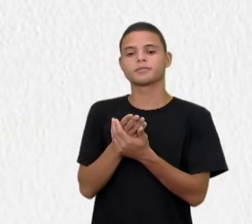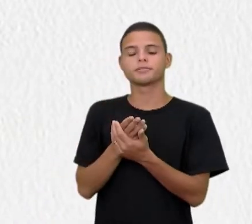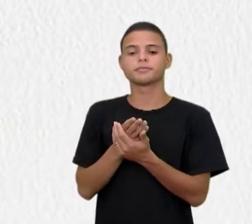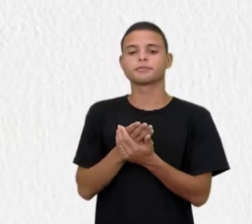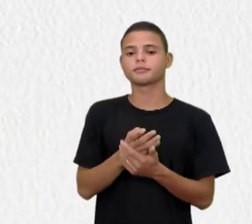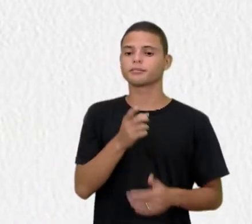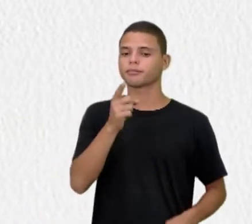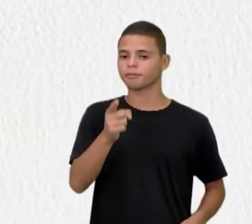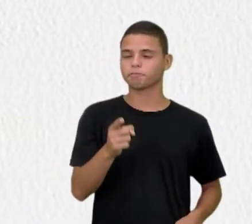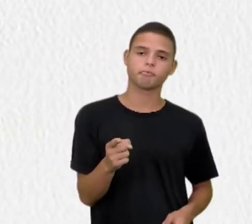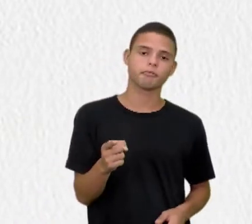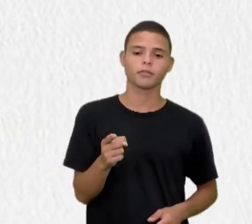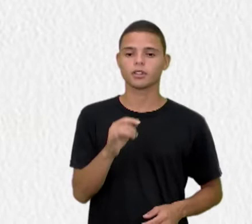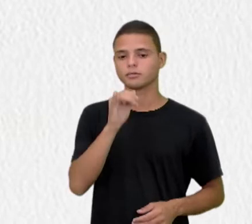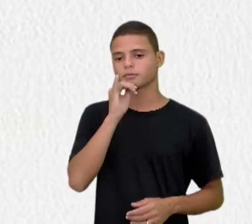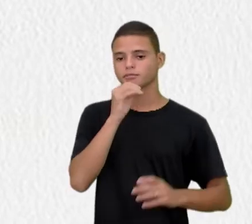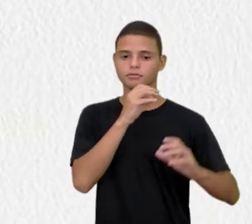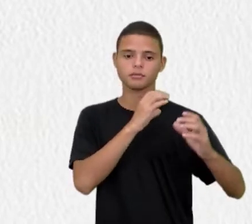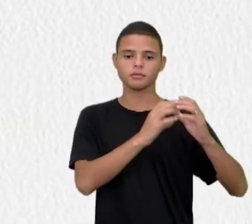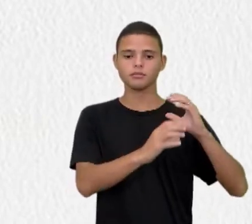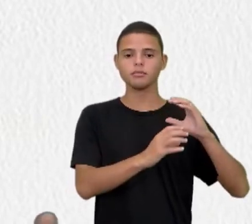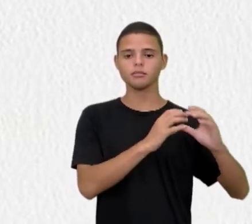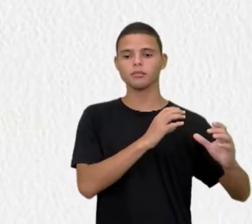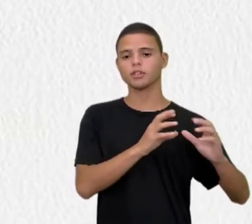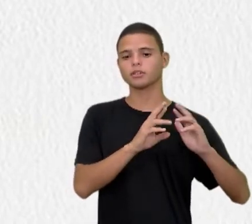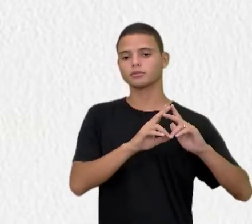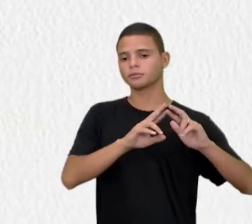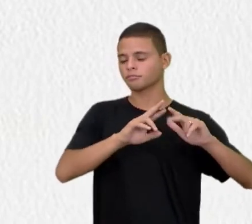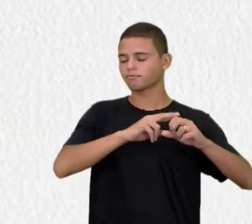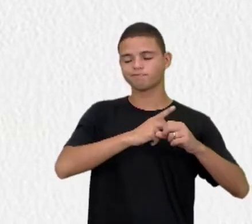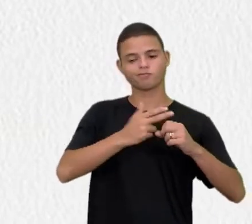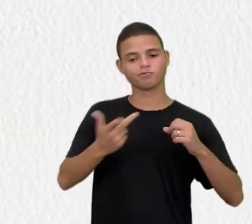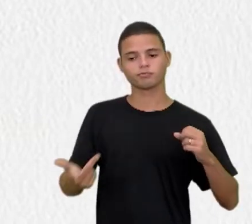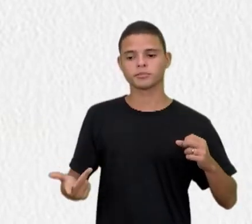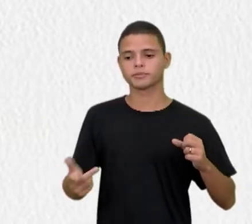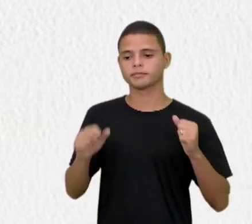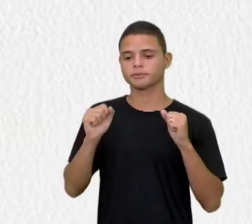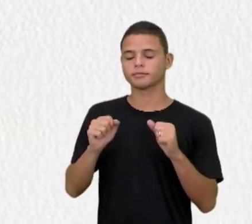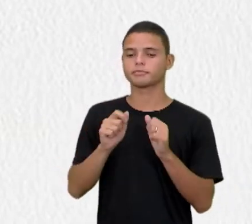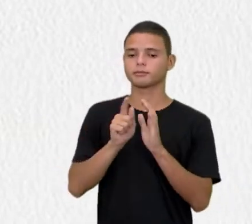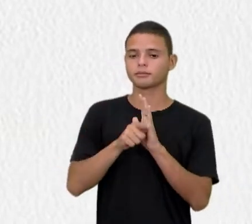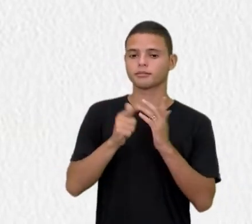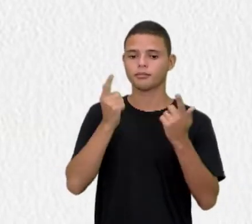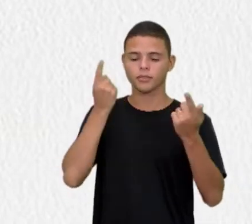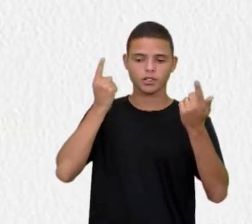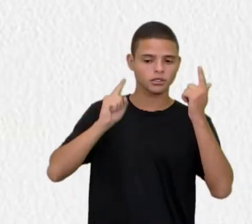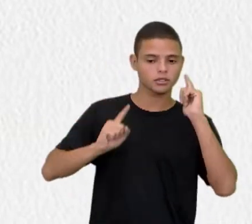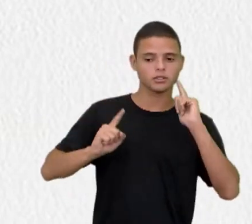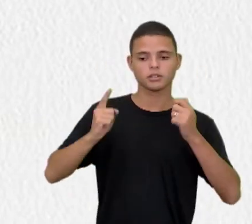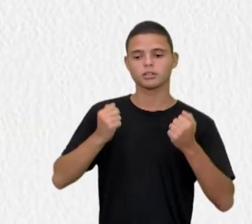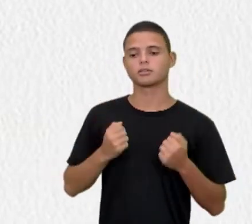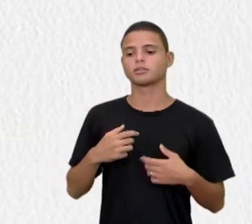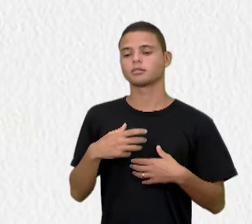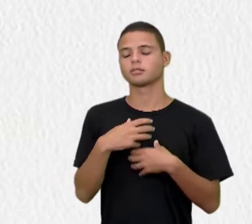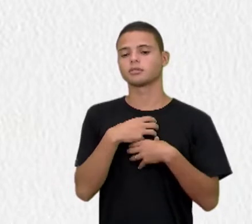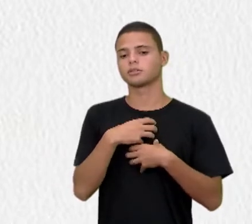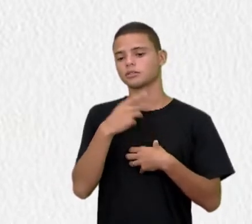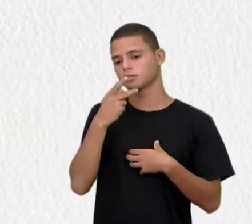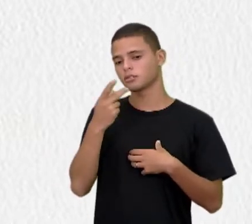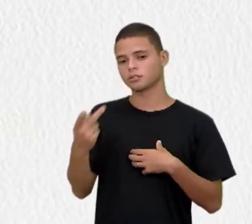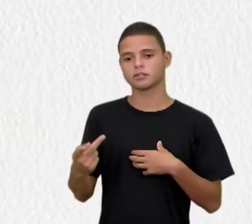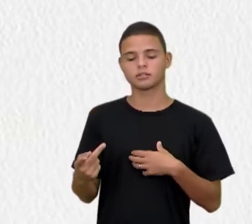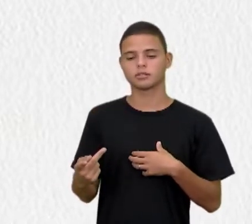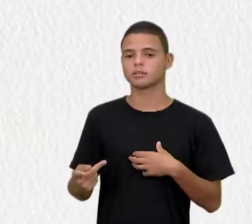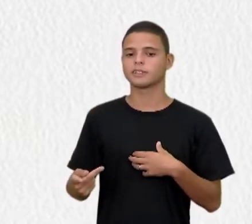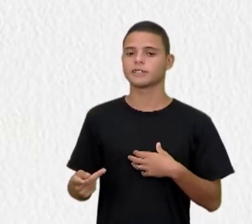de você se comunicar, ela é diversa. Pode ser por uma expressão, por uma música, por um jeito de falar.